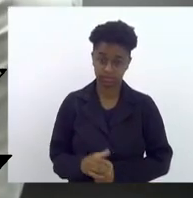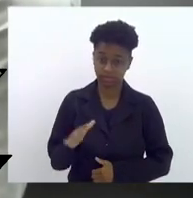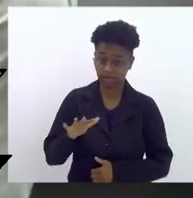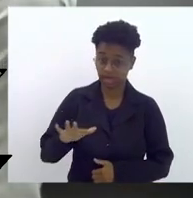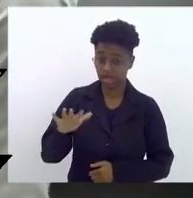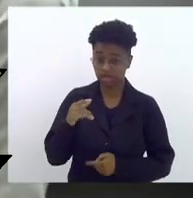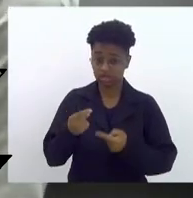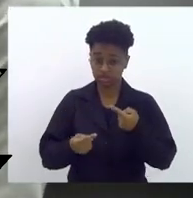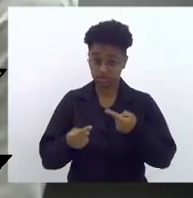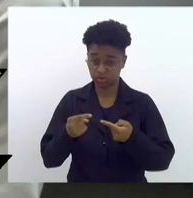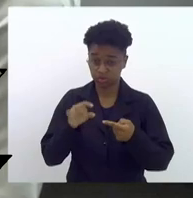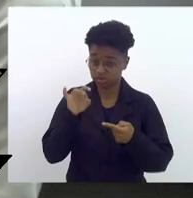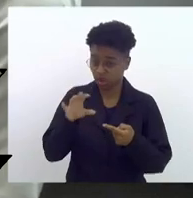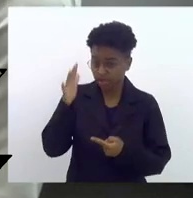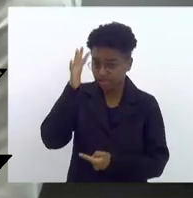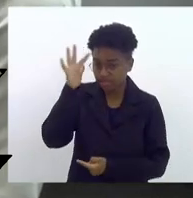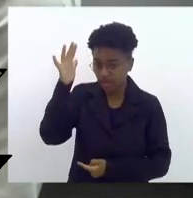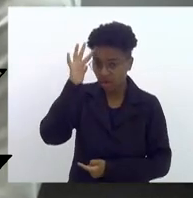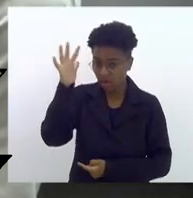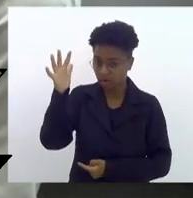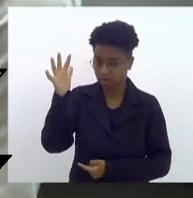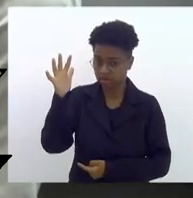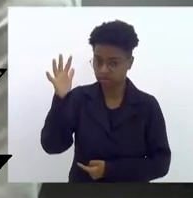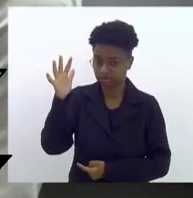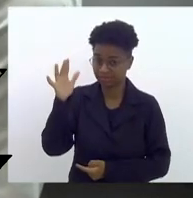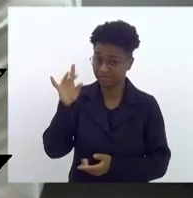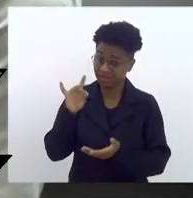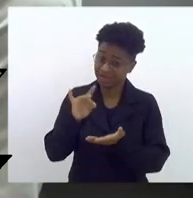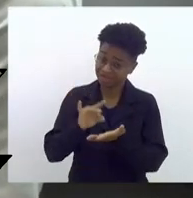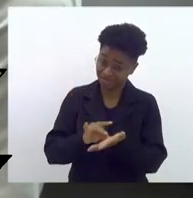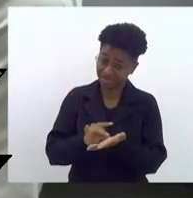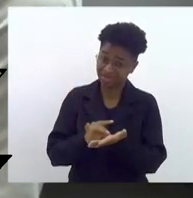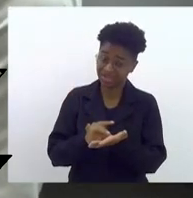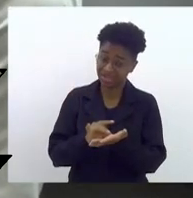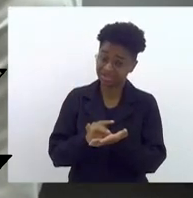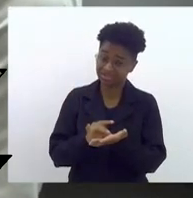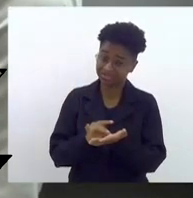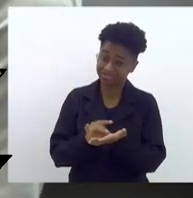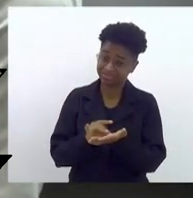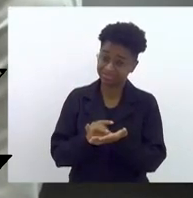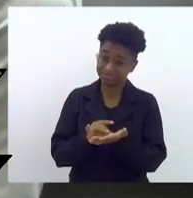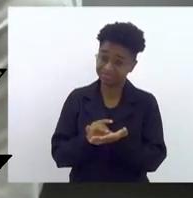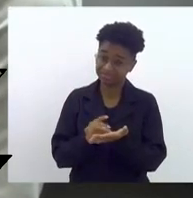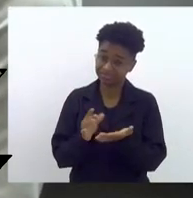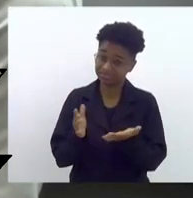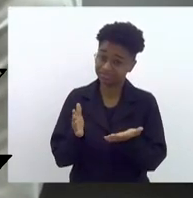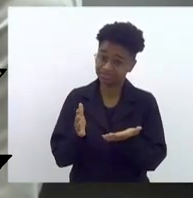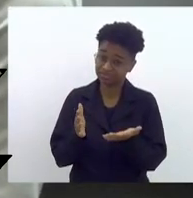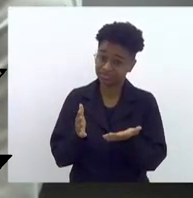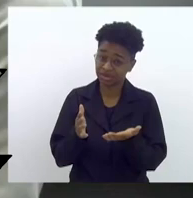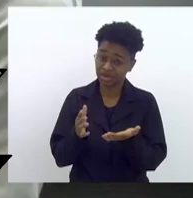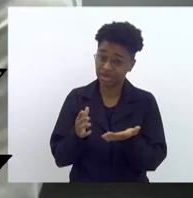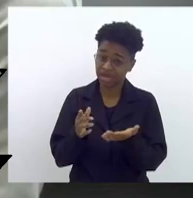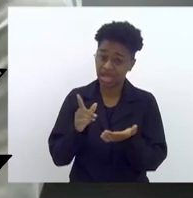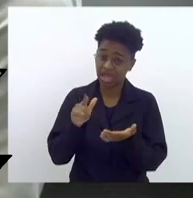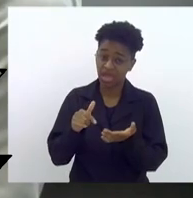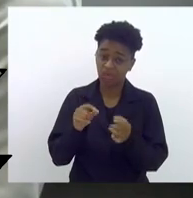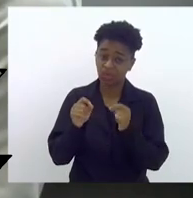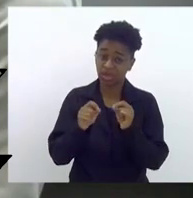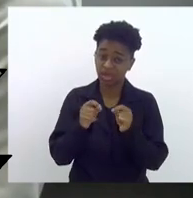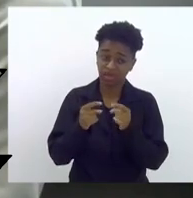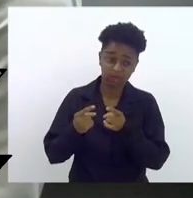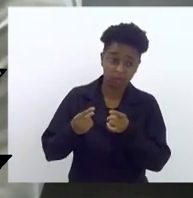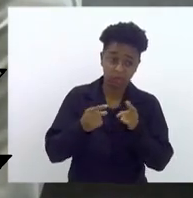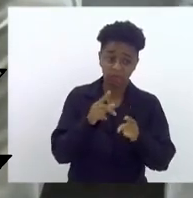âmbito da discussão só teórica na verdade na verdade o respaldo seria o atentado